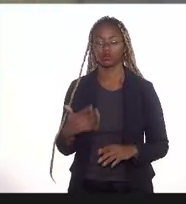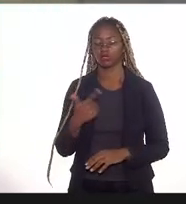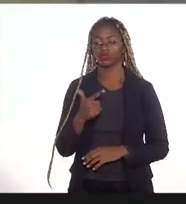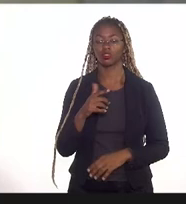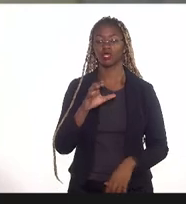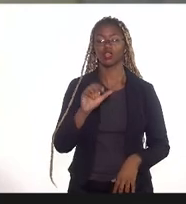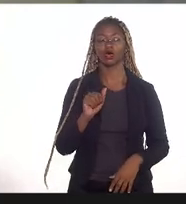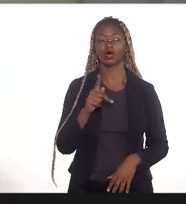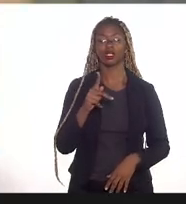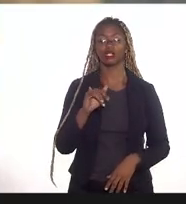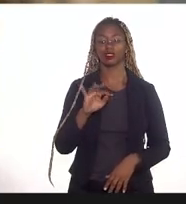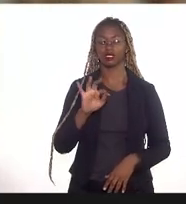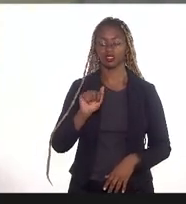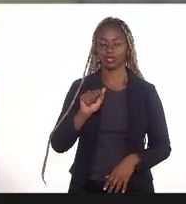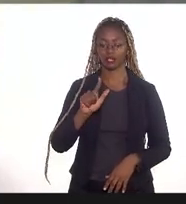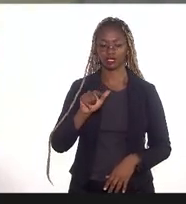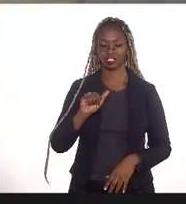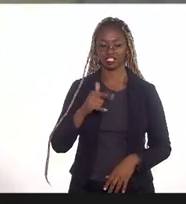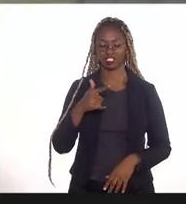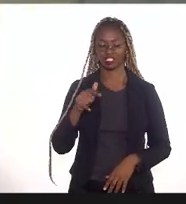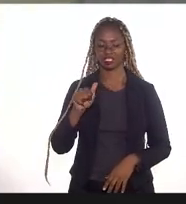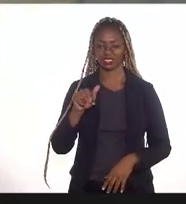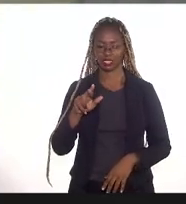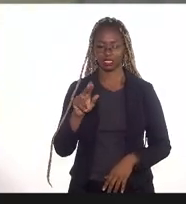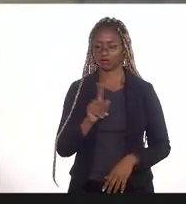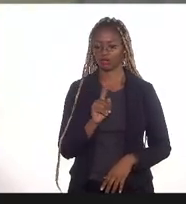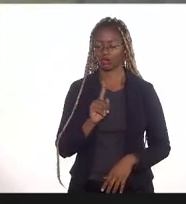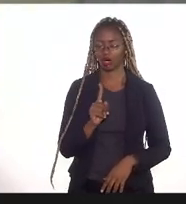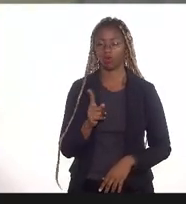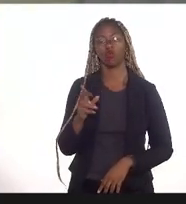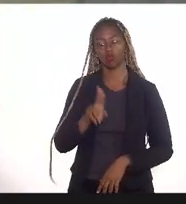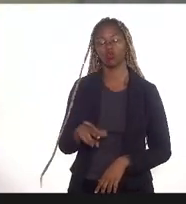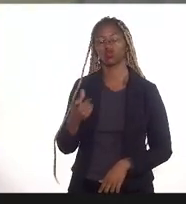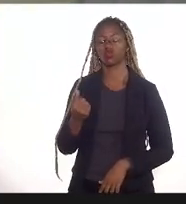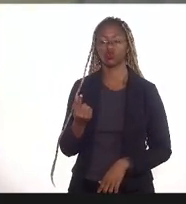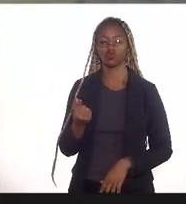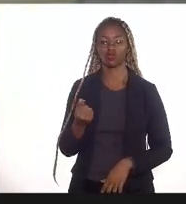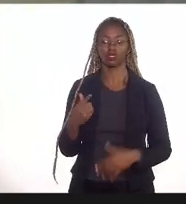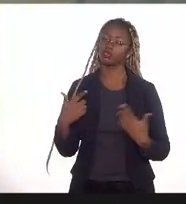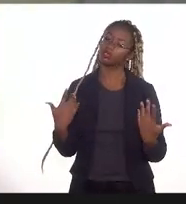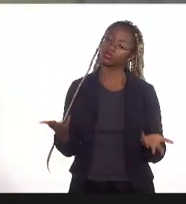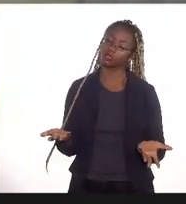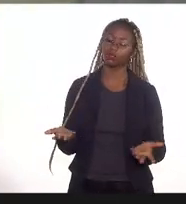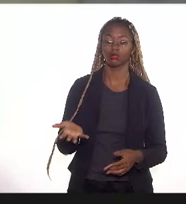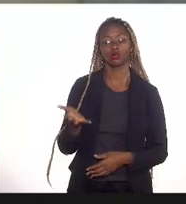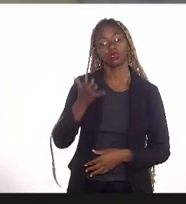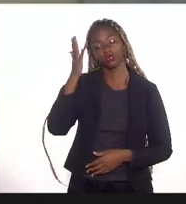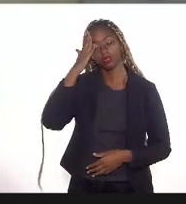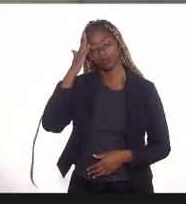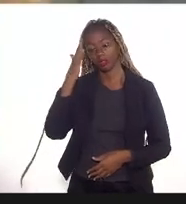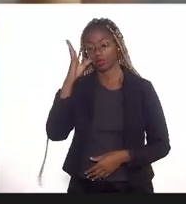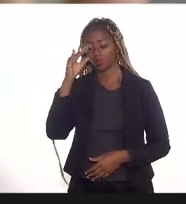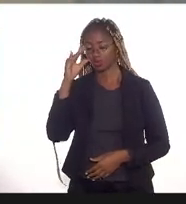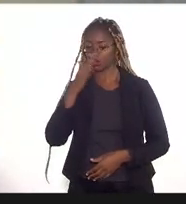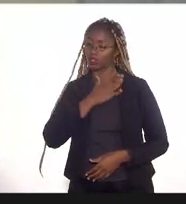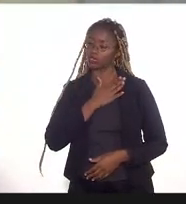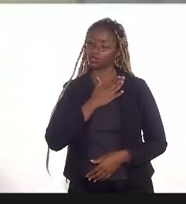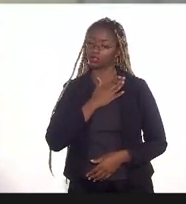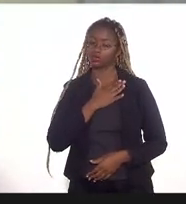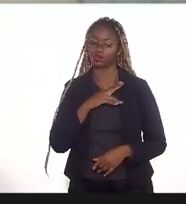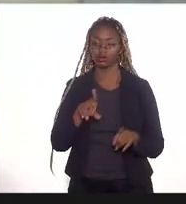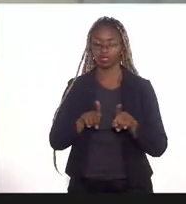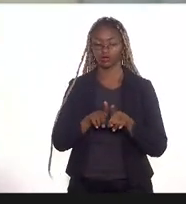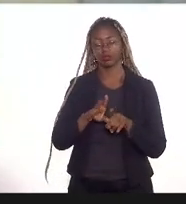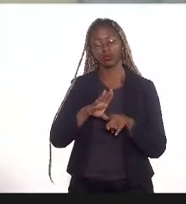o fundo, gastou-se esse dinheiro. Então, eu tenho essa curiosidade, né, até para saber